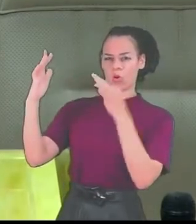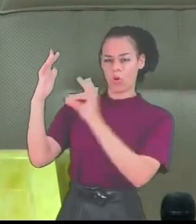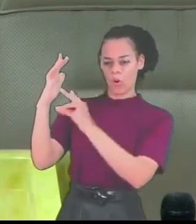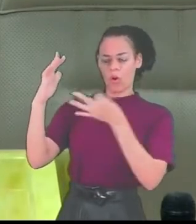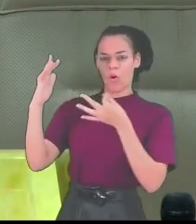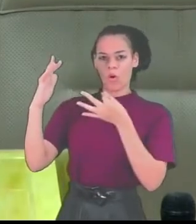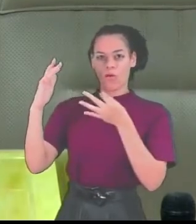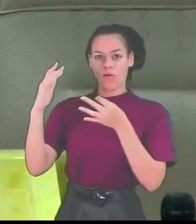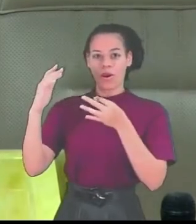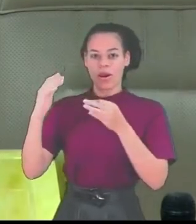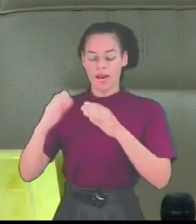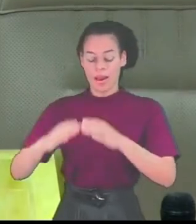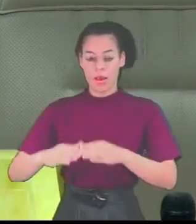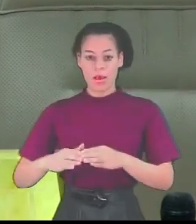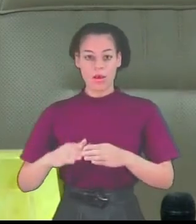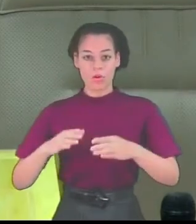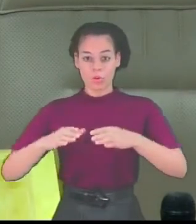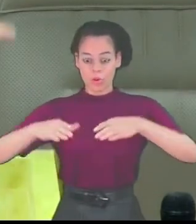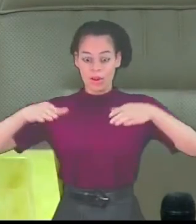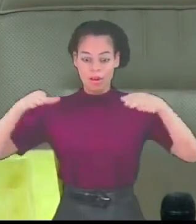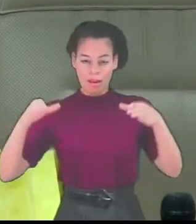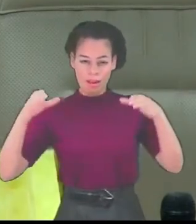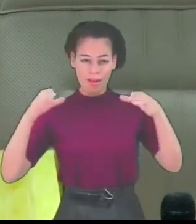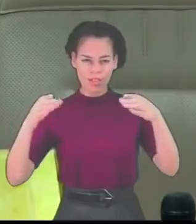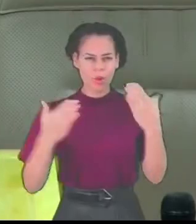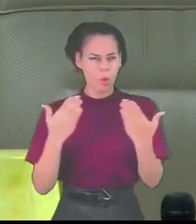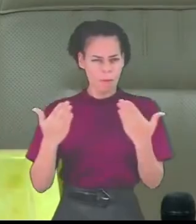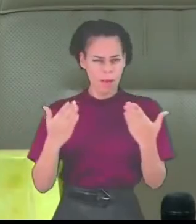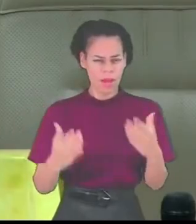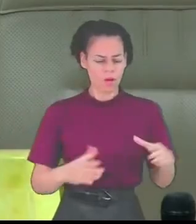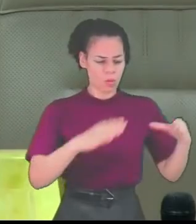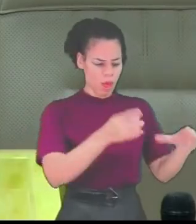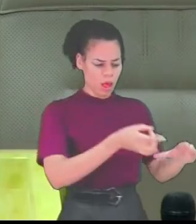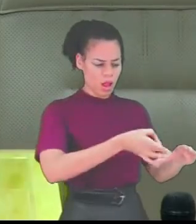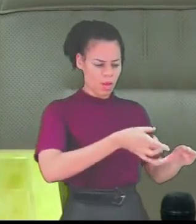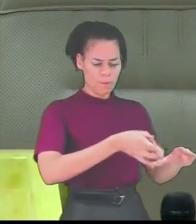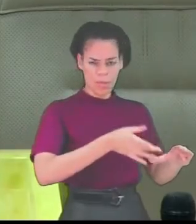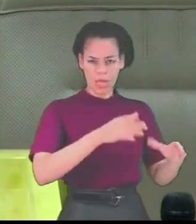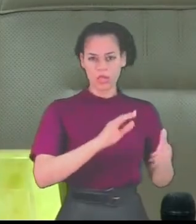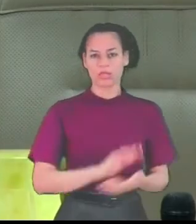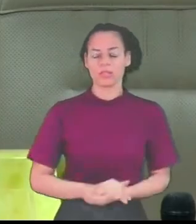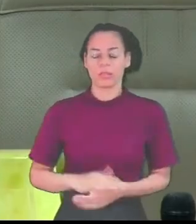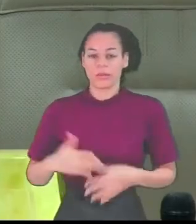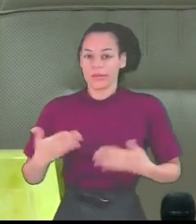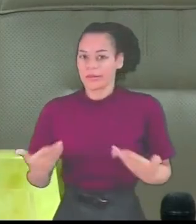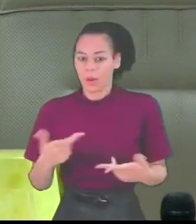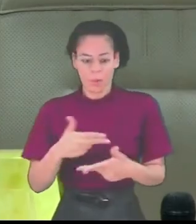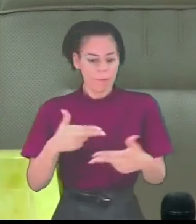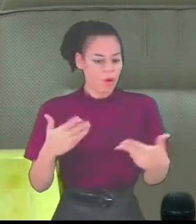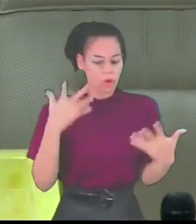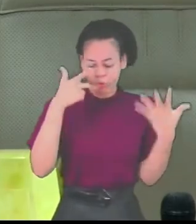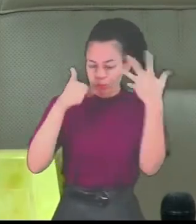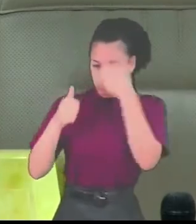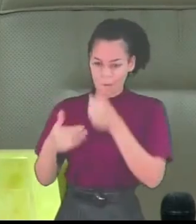Ouro Puro batido é uma coisa magnífica uma coisa esplendorosa